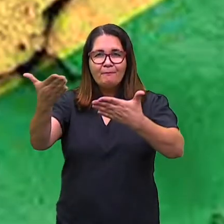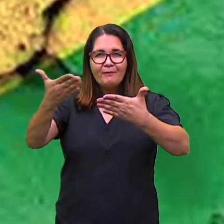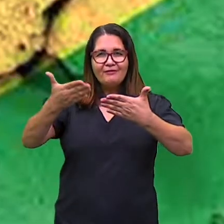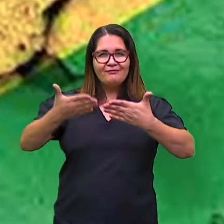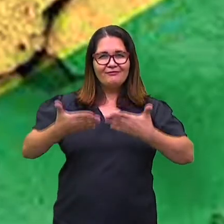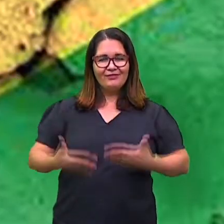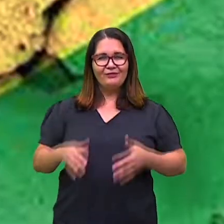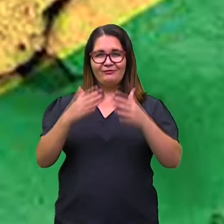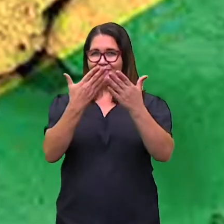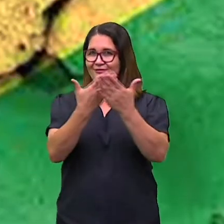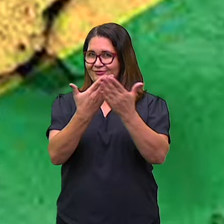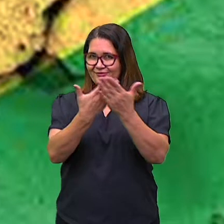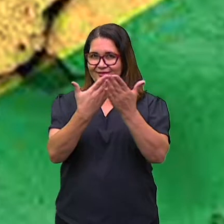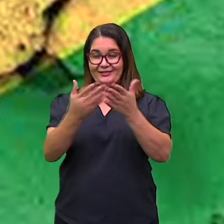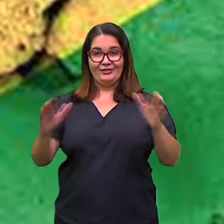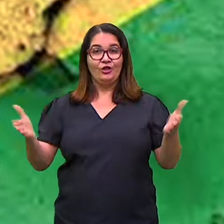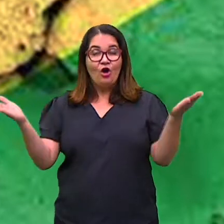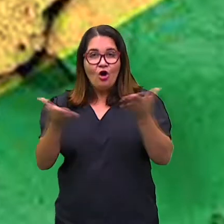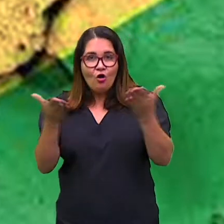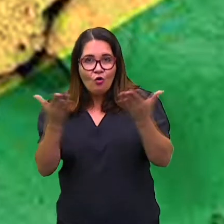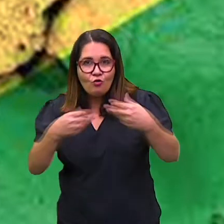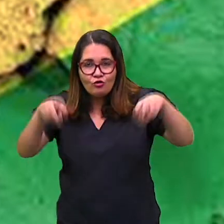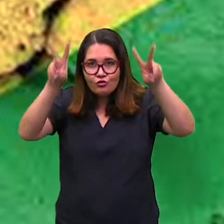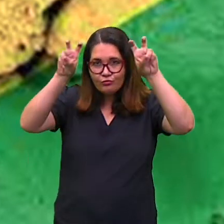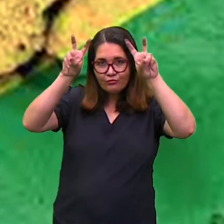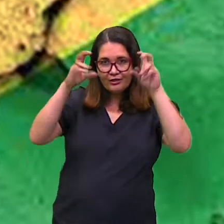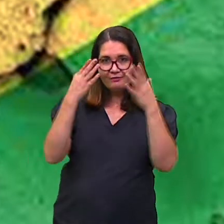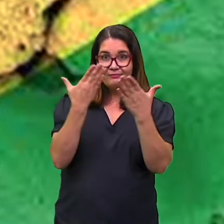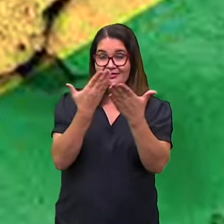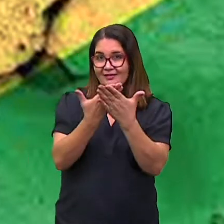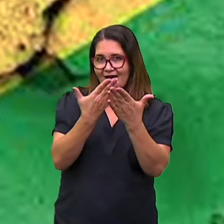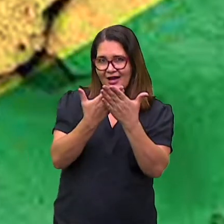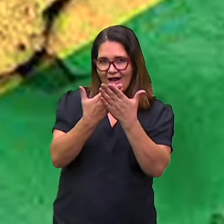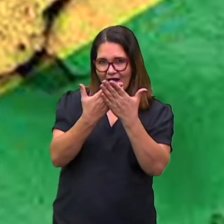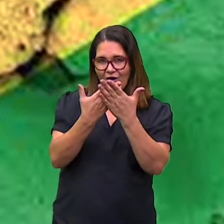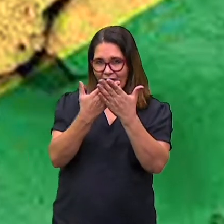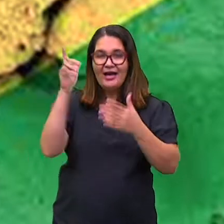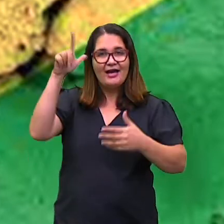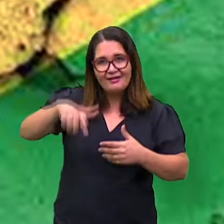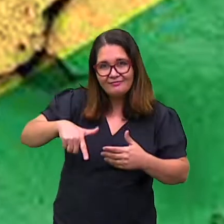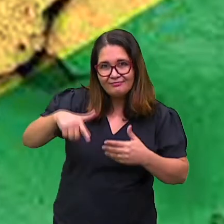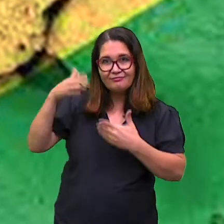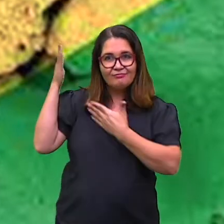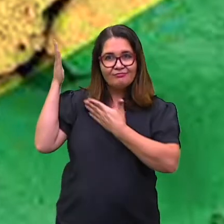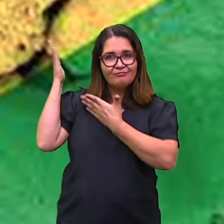Bem-vindos, estudantes! Hoje o nosso assunto é sobre o